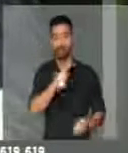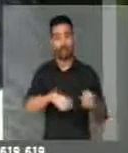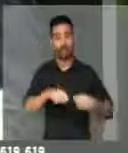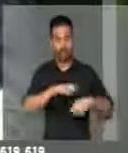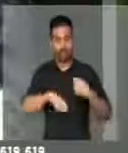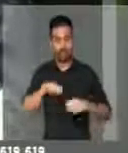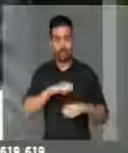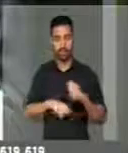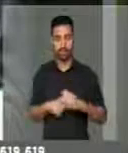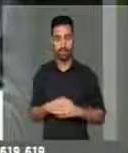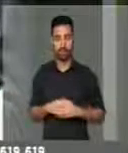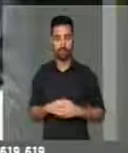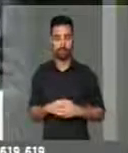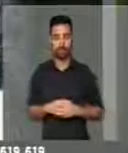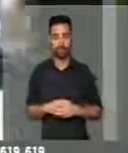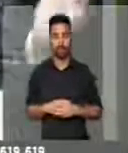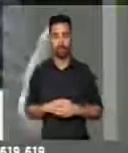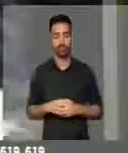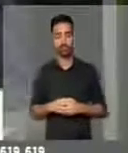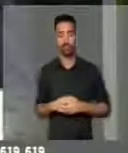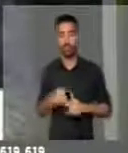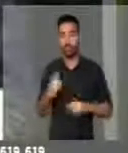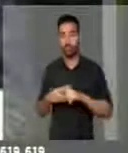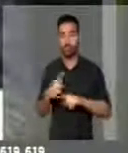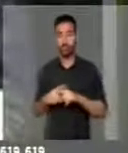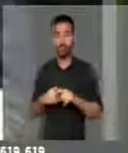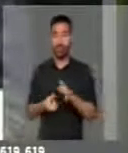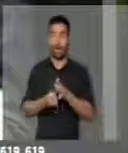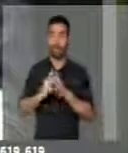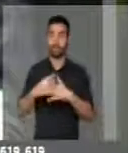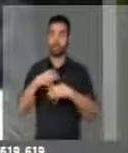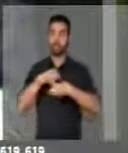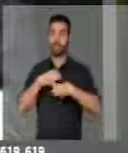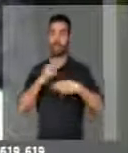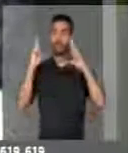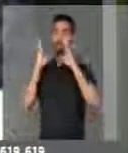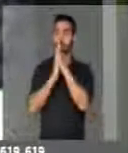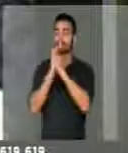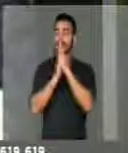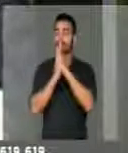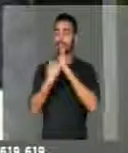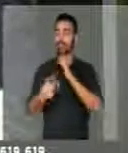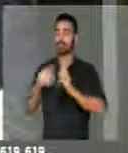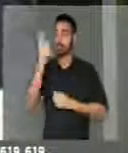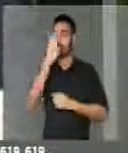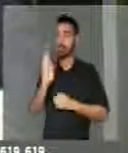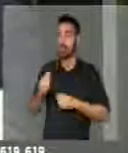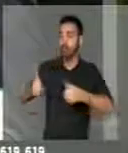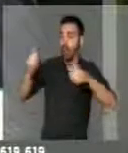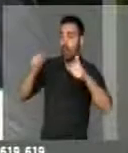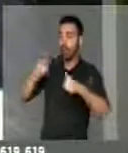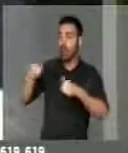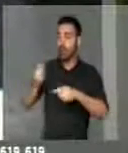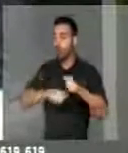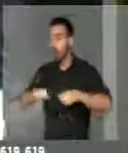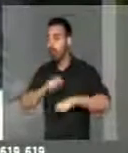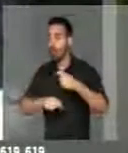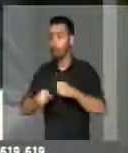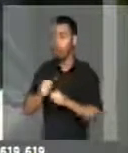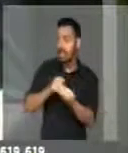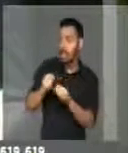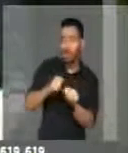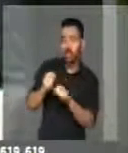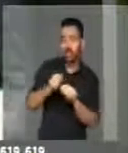até porque existia uma expectativa para o nosso país, para a nossa economia, e de